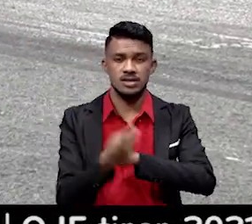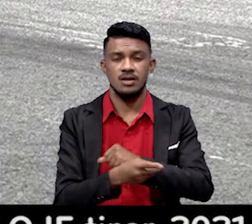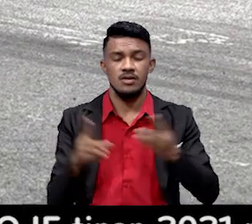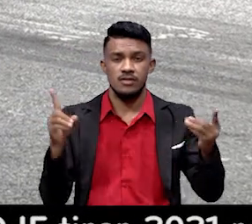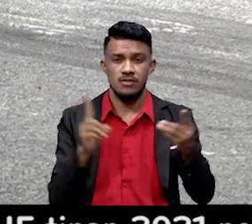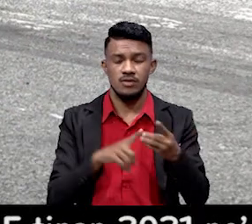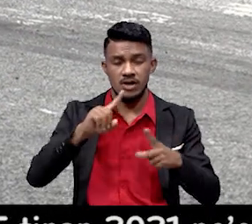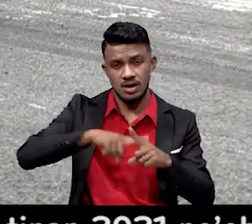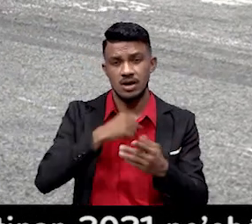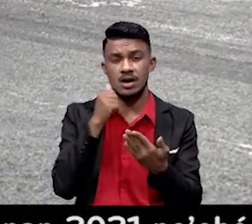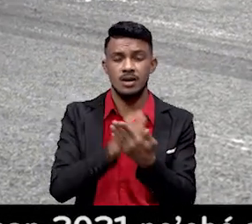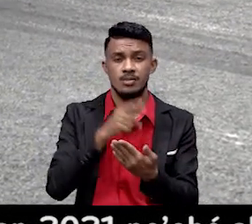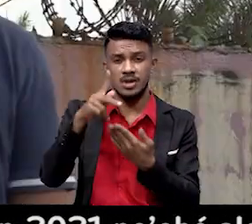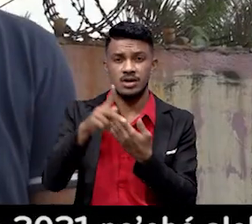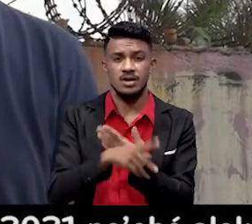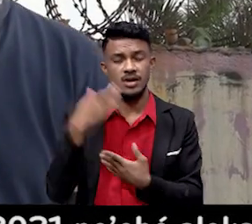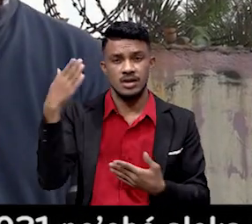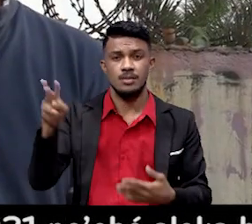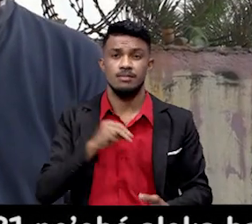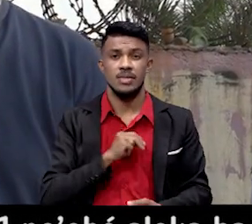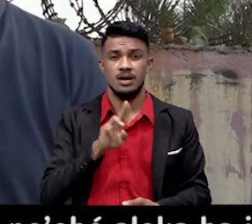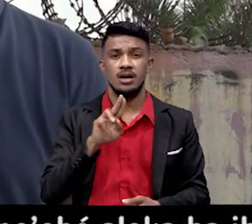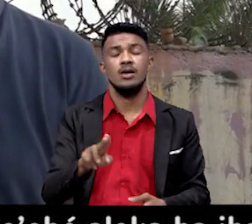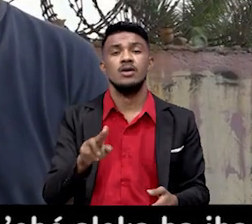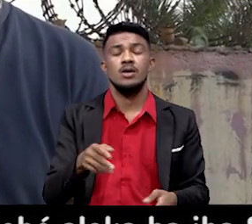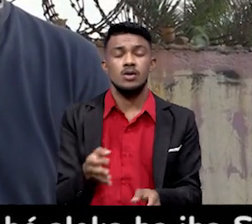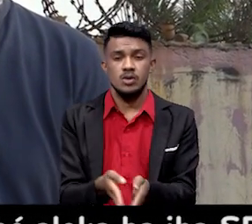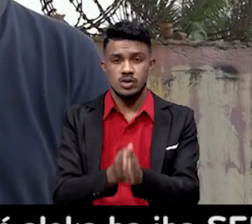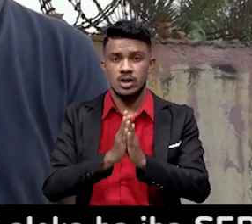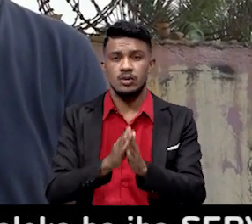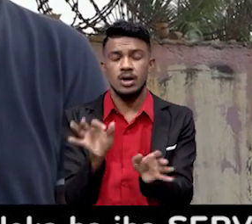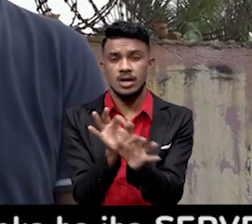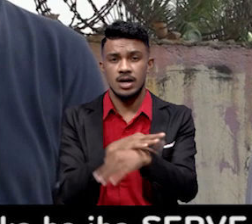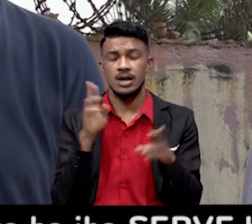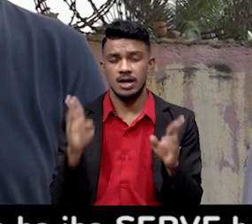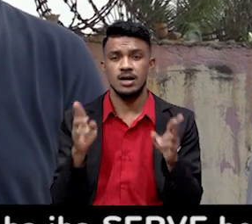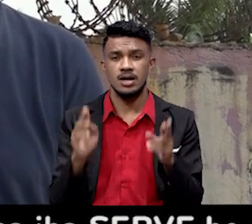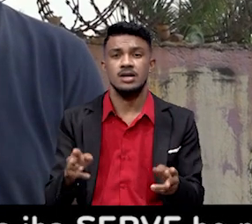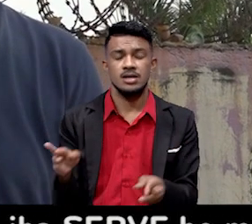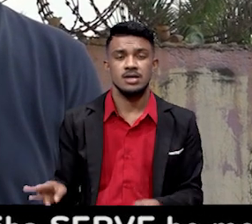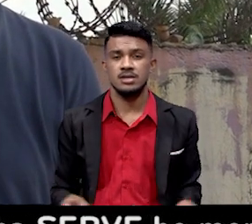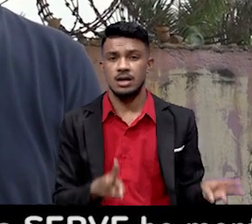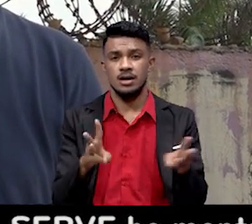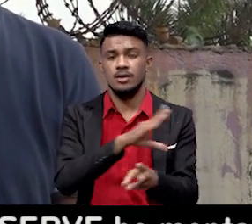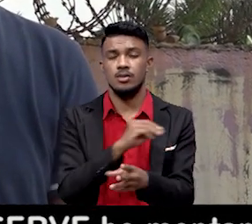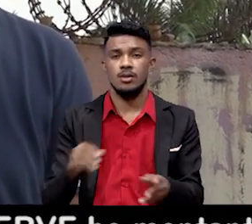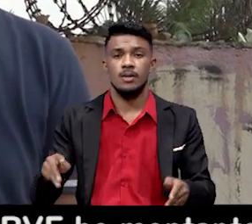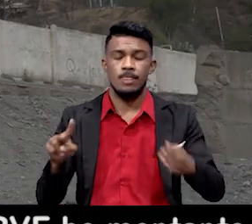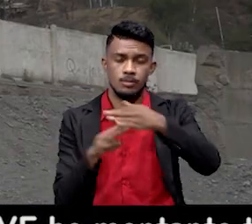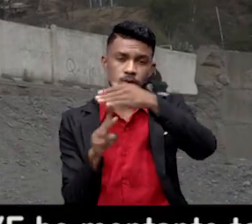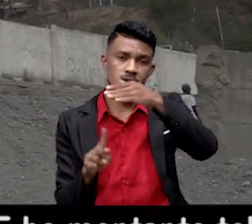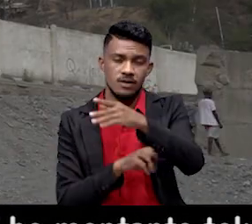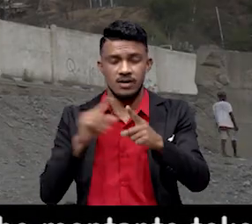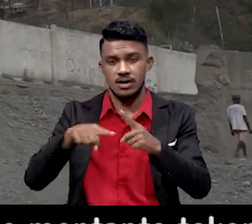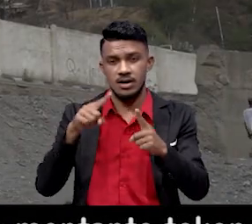fatin deslocação man lewana husu atu bele hadia lalais estrada no ponte atu nune banhira udang monurai la